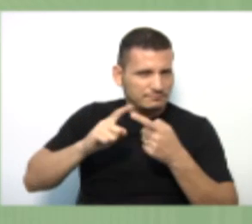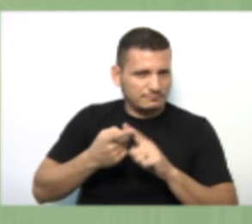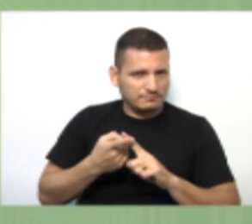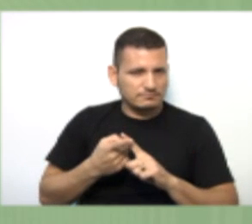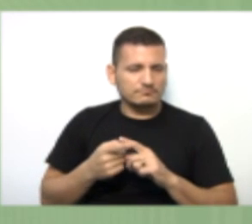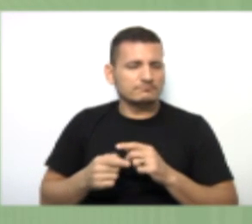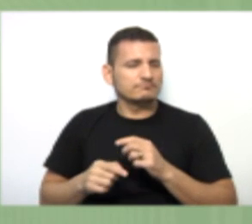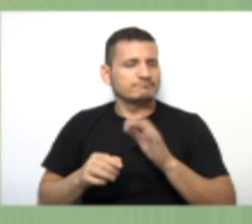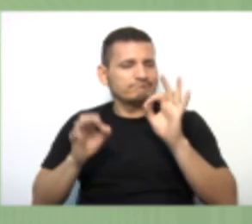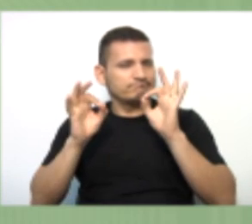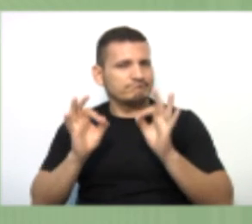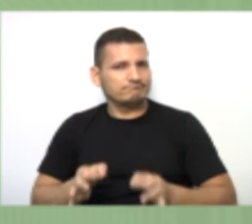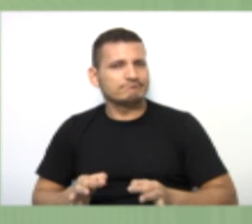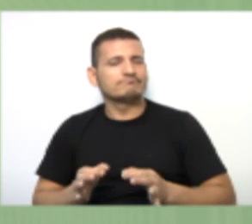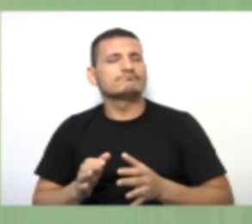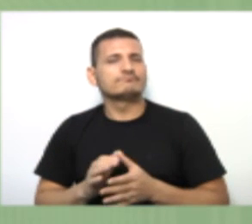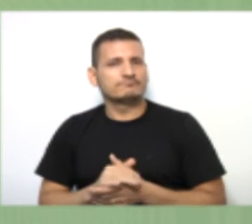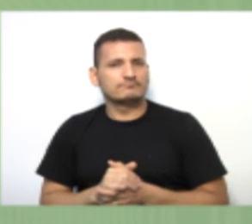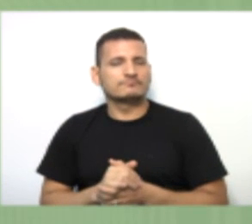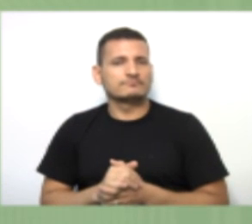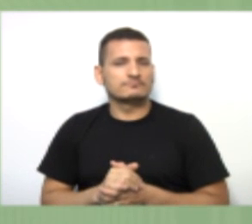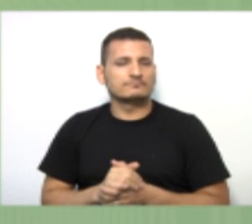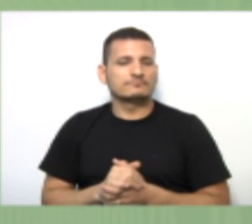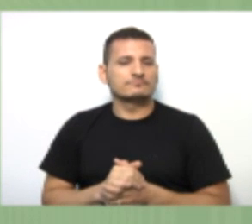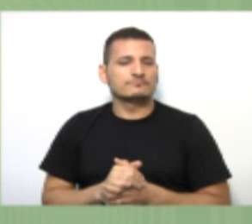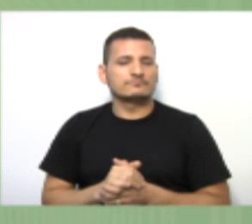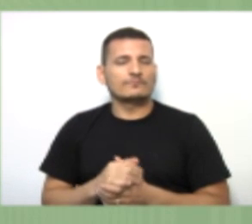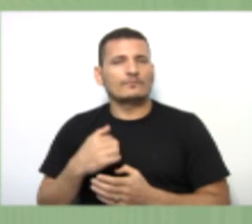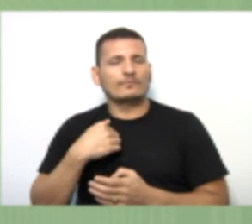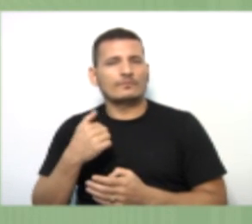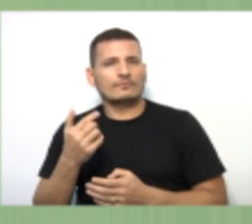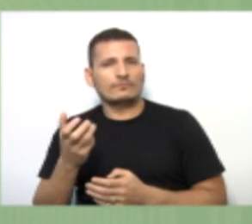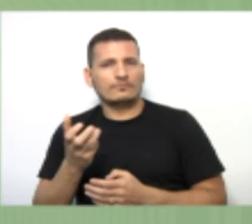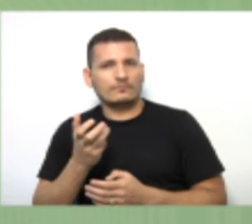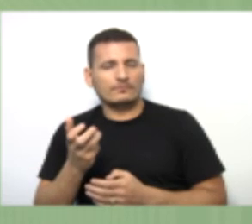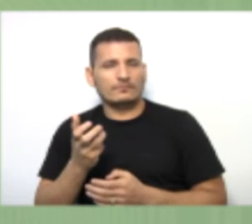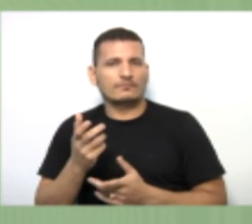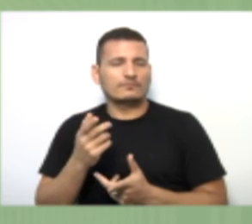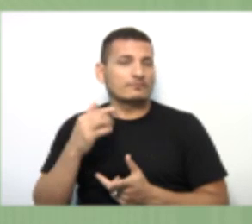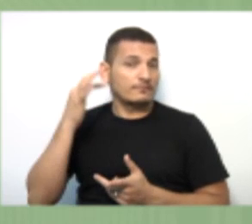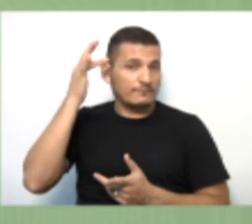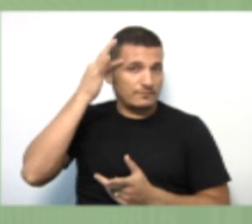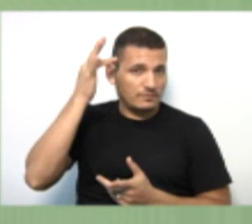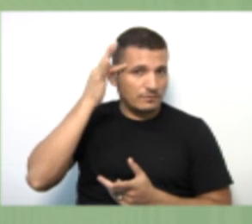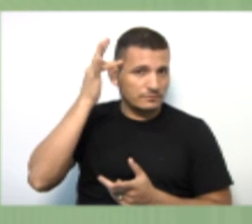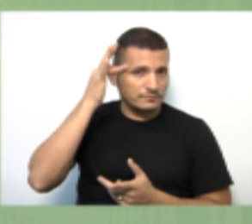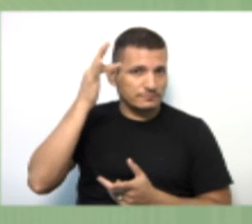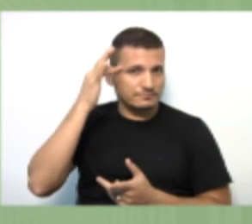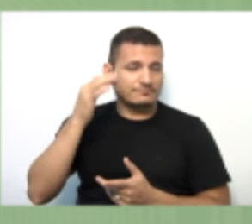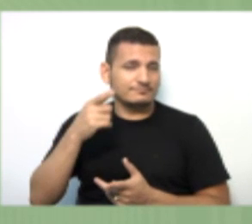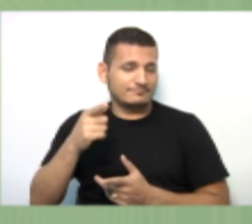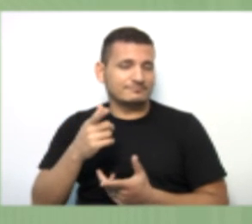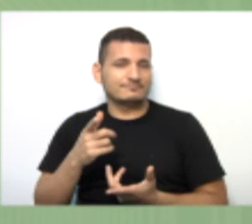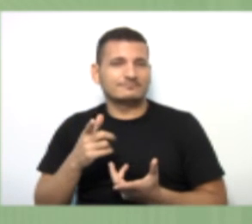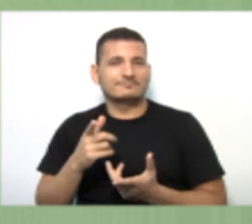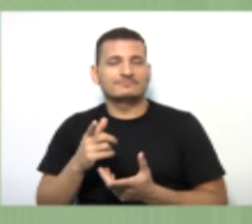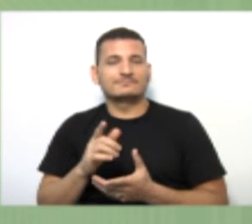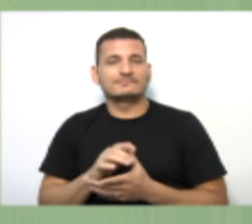com toda certeza, tá? Ah, professor, eu quero ser, sei lá, filósofo. Aí pronto, aí você realmente